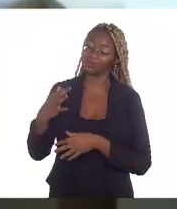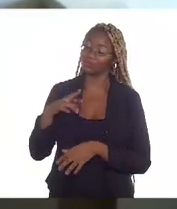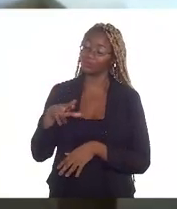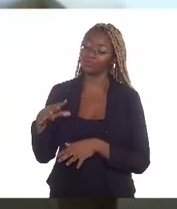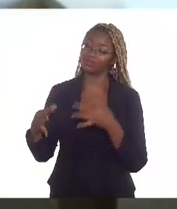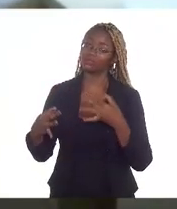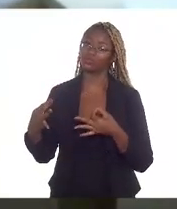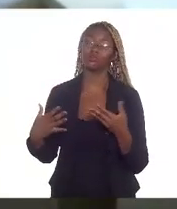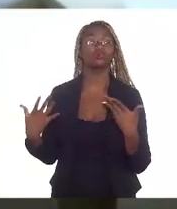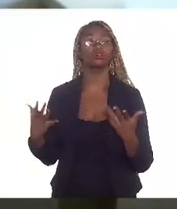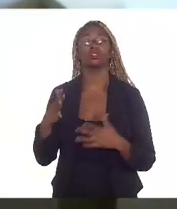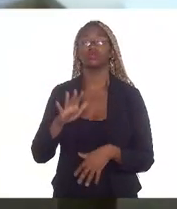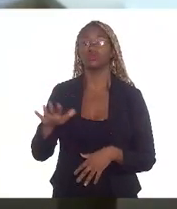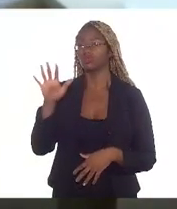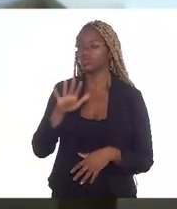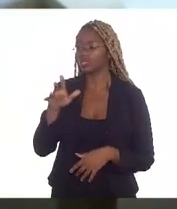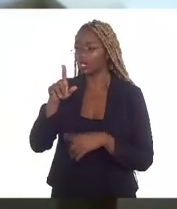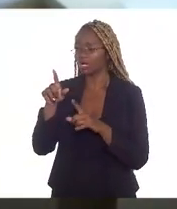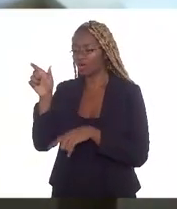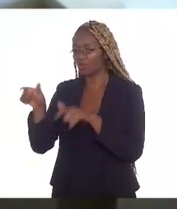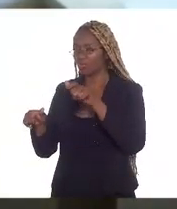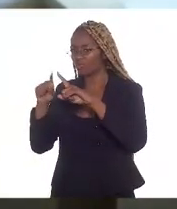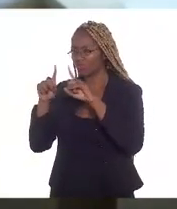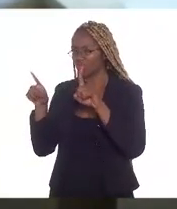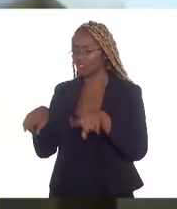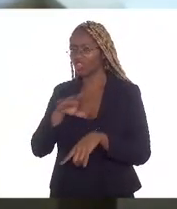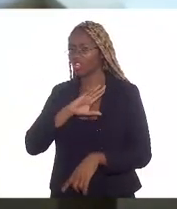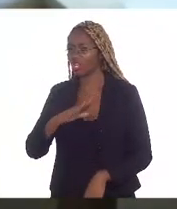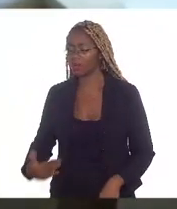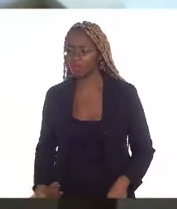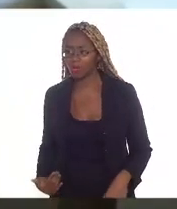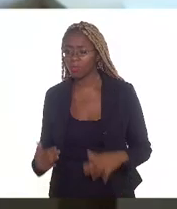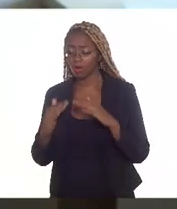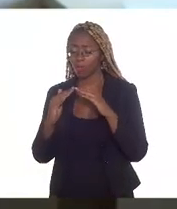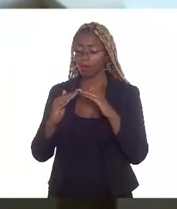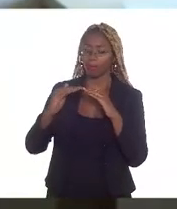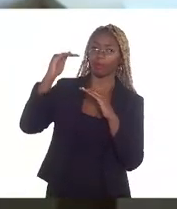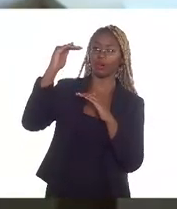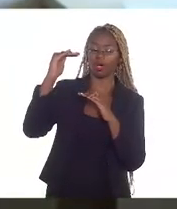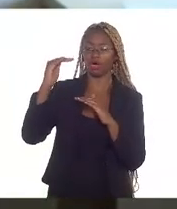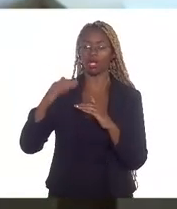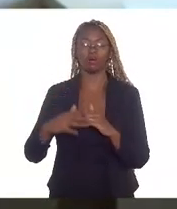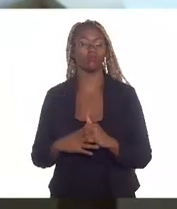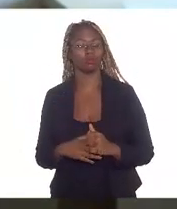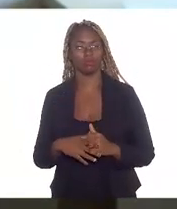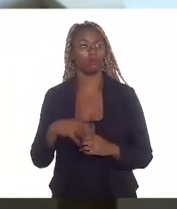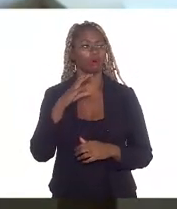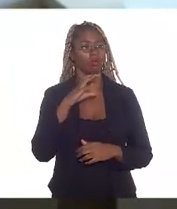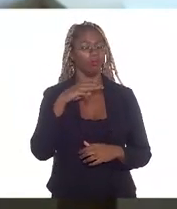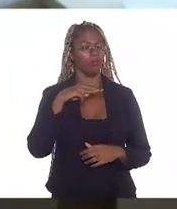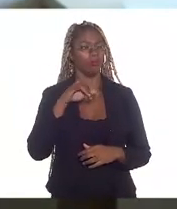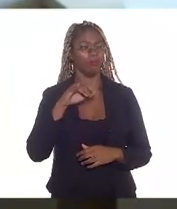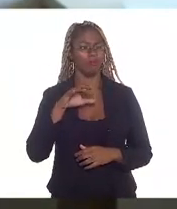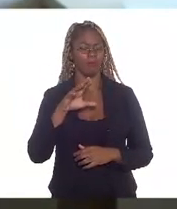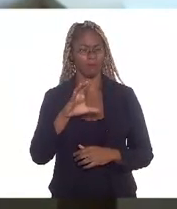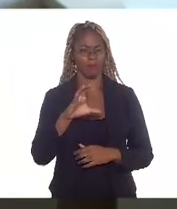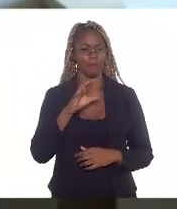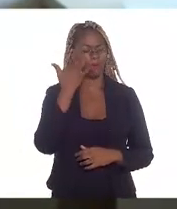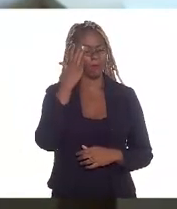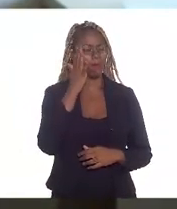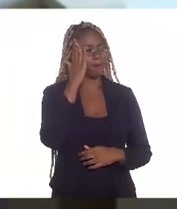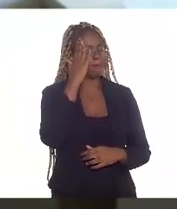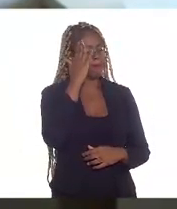Em geral, o servidor público que vai para uma função de maior relevância, o Carlos Mink deve ser testemunha disso,